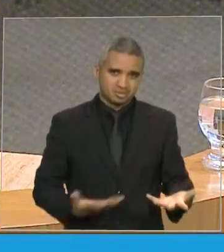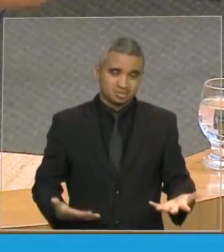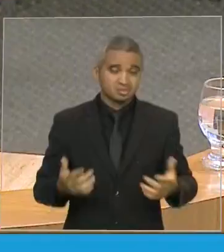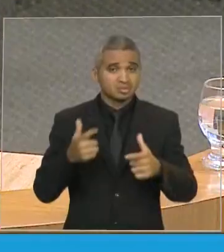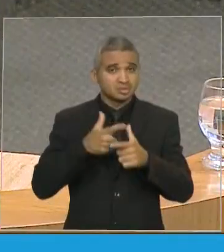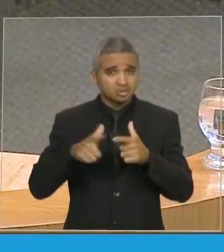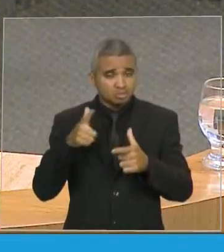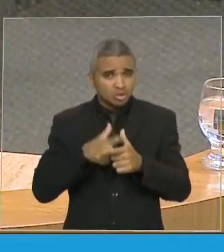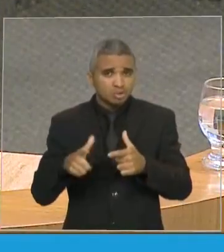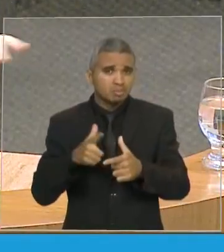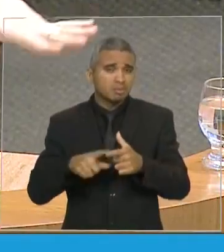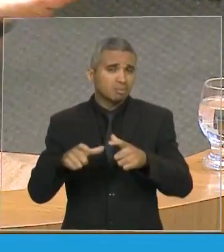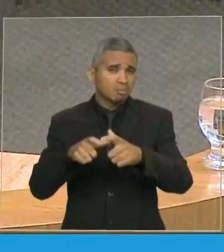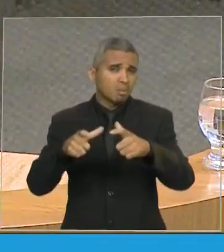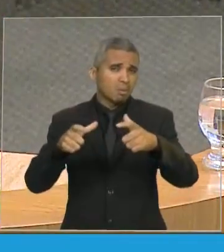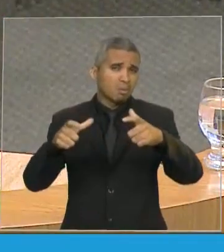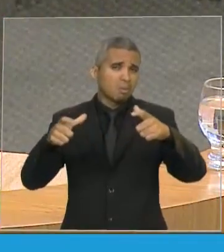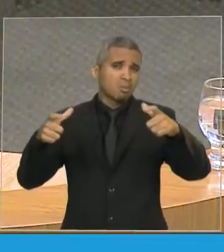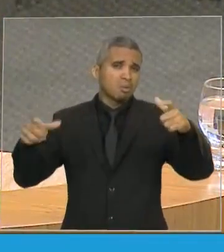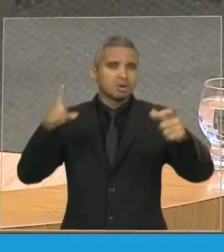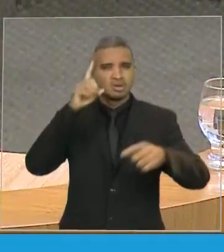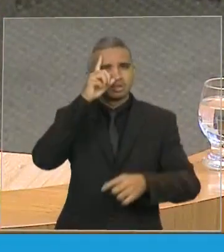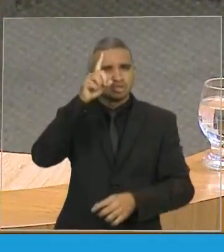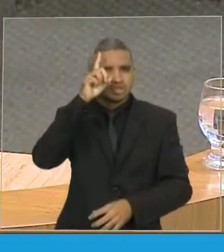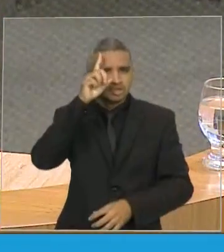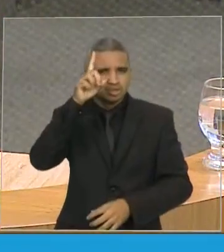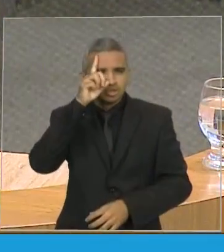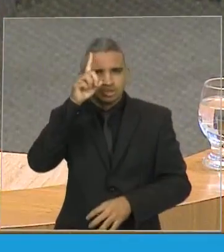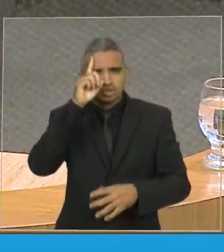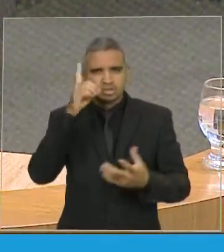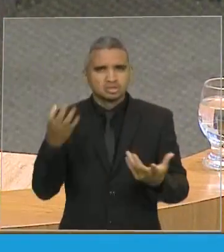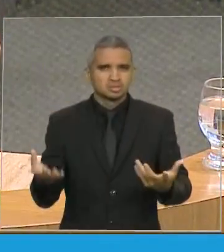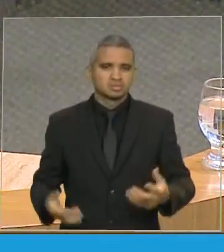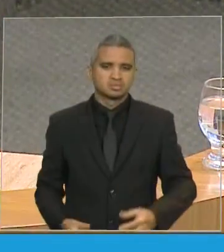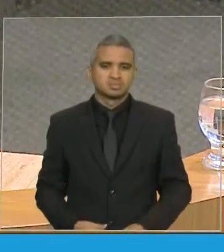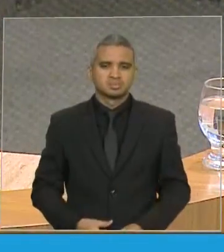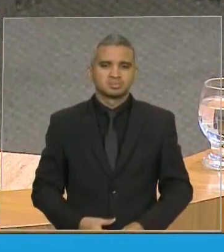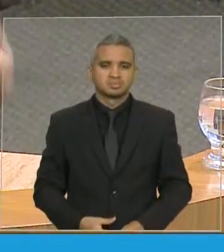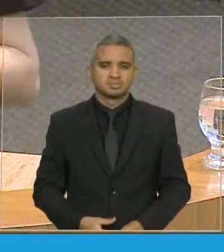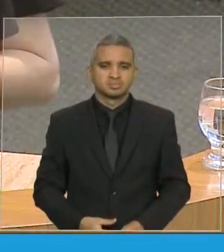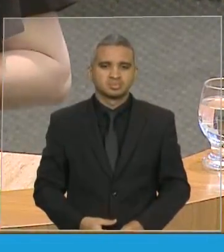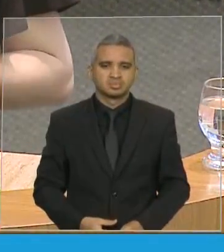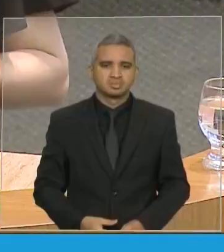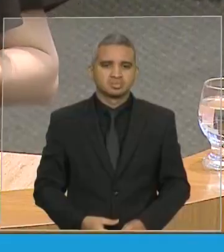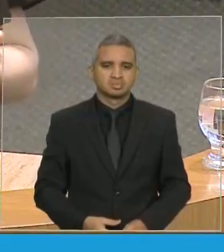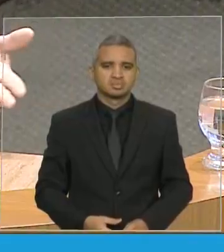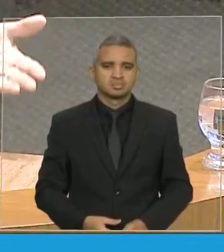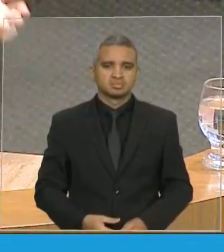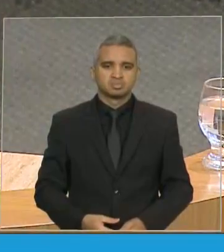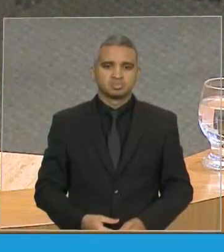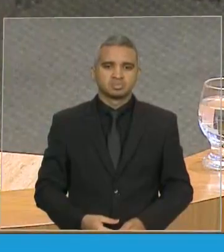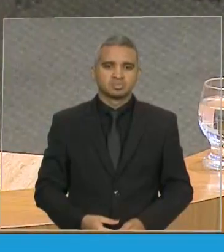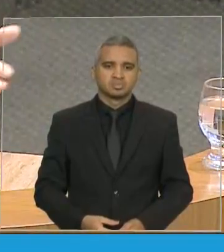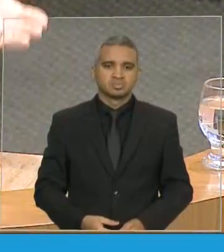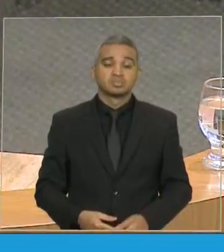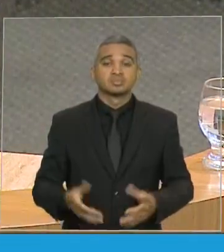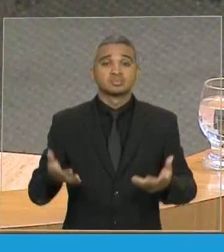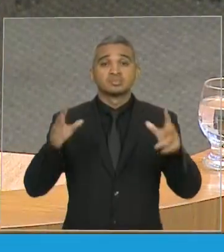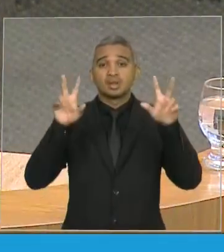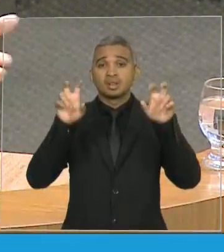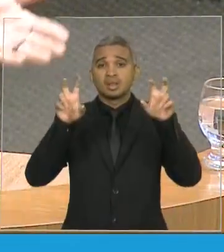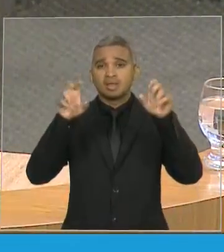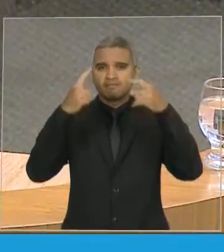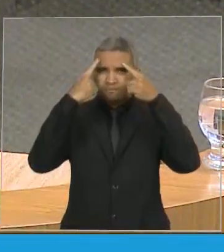Gritando no nosso dia a dia, no nosso cotidiano. A questão da violência, ela